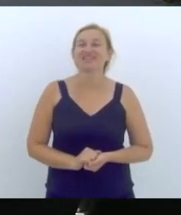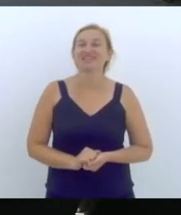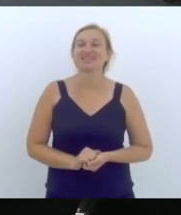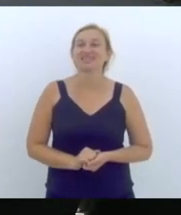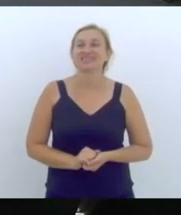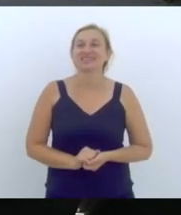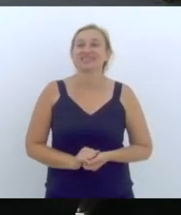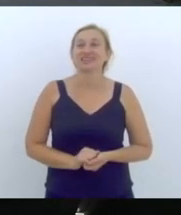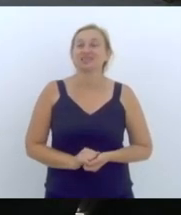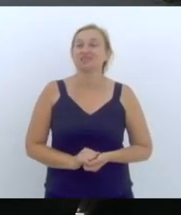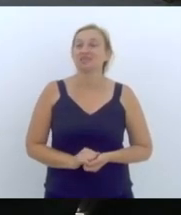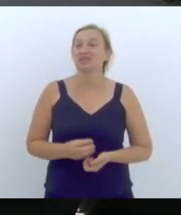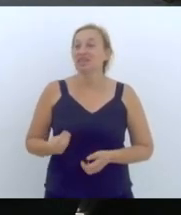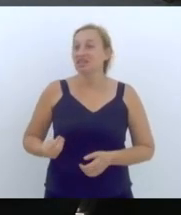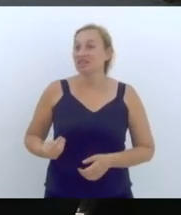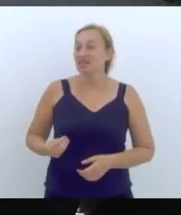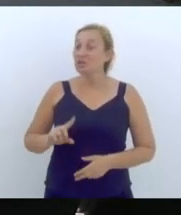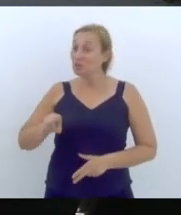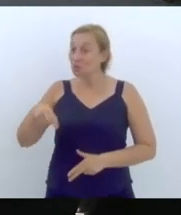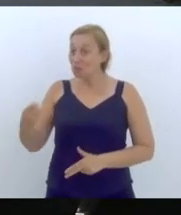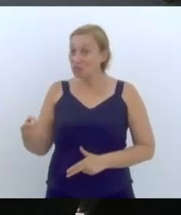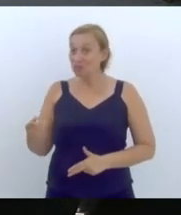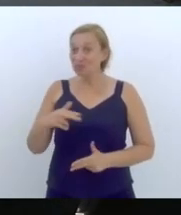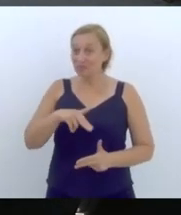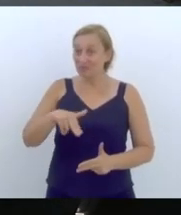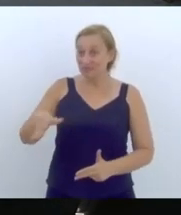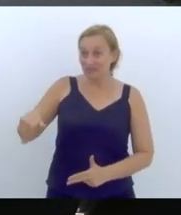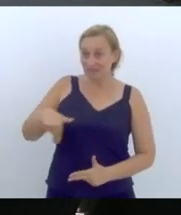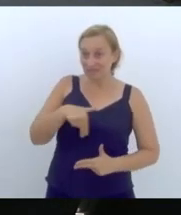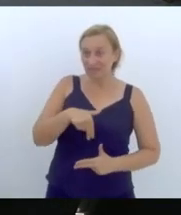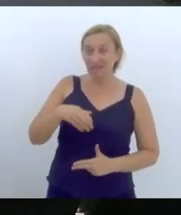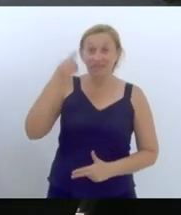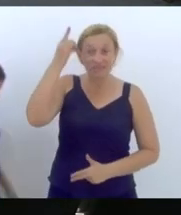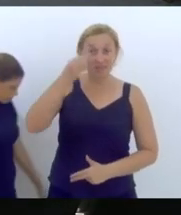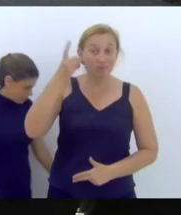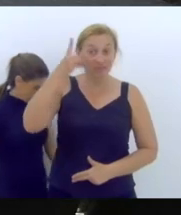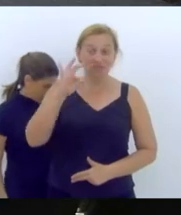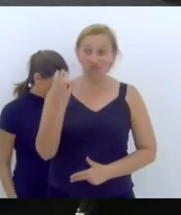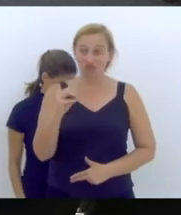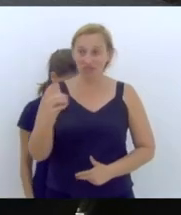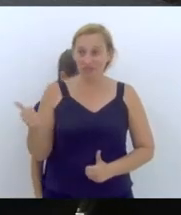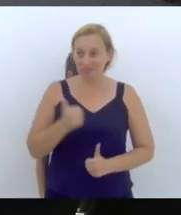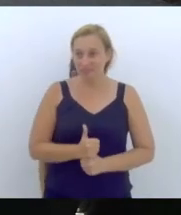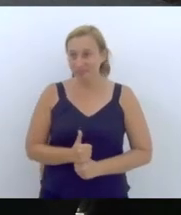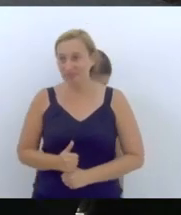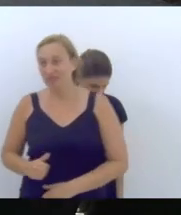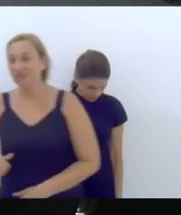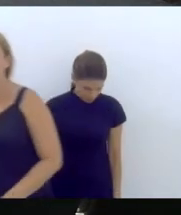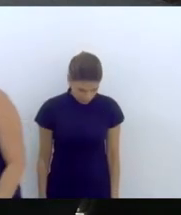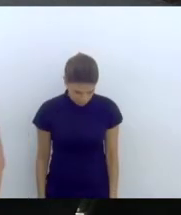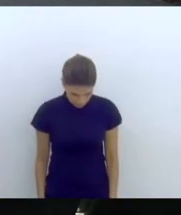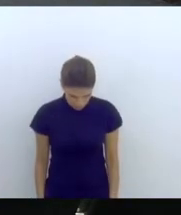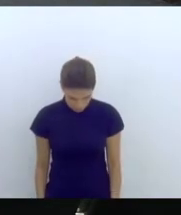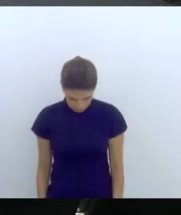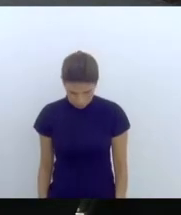Bom, não, então vamos para o próximo. Quem é o próximo? Deputado Tiago Galhaço, se encontra presente?